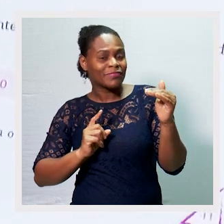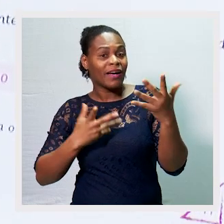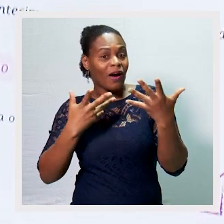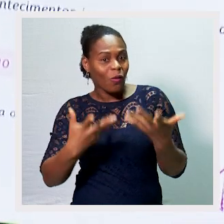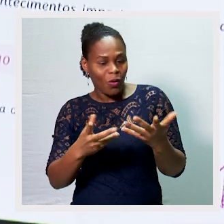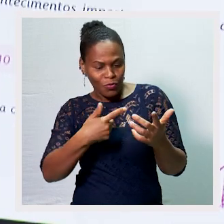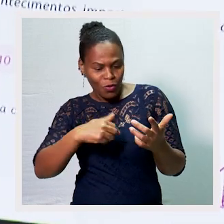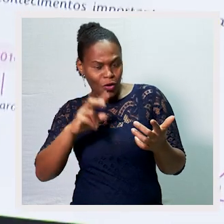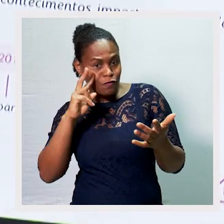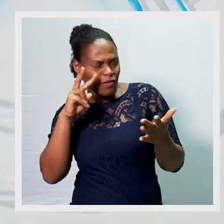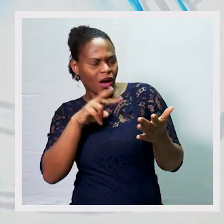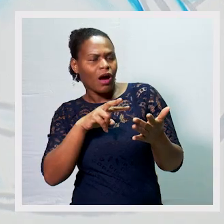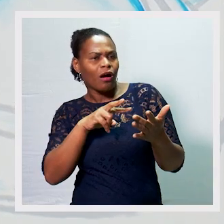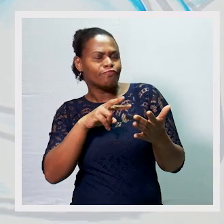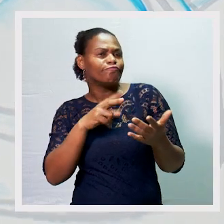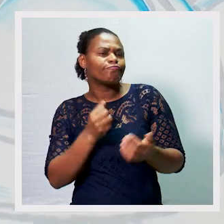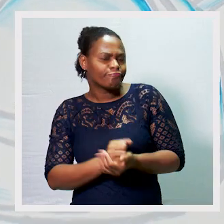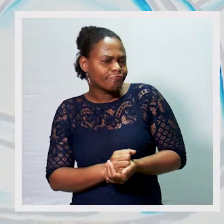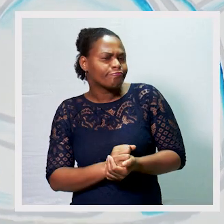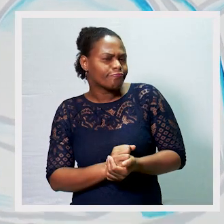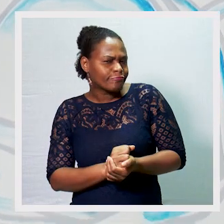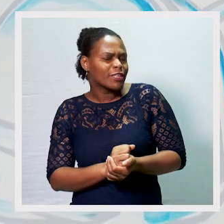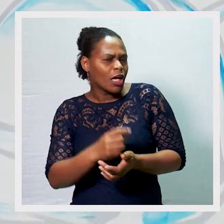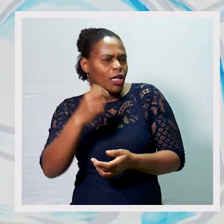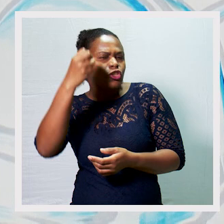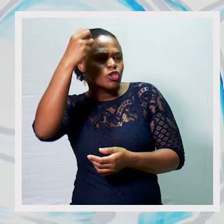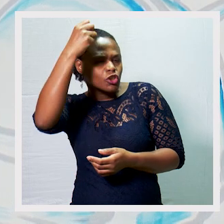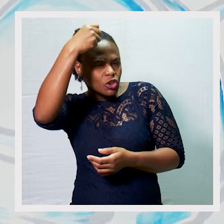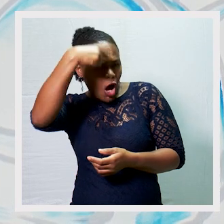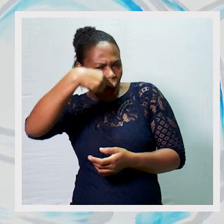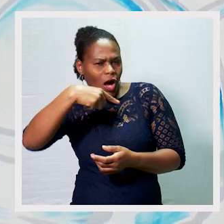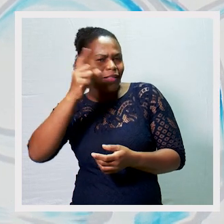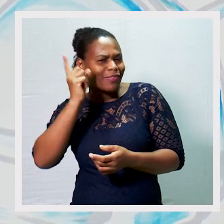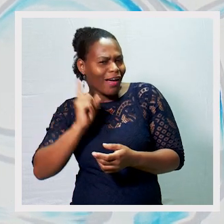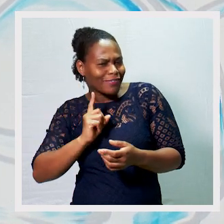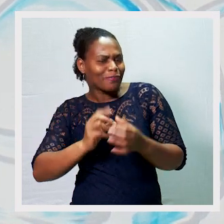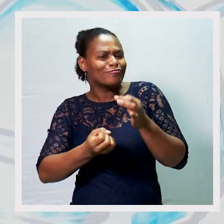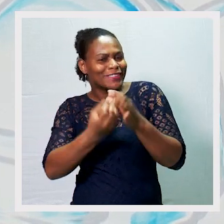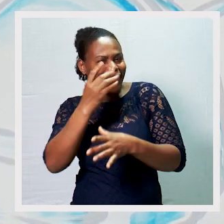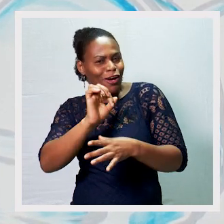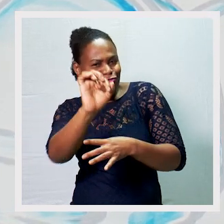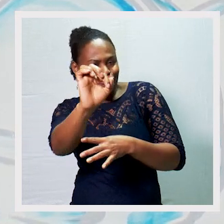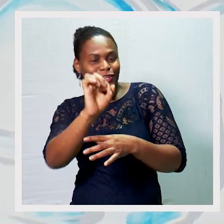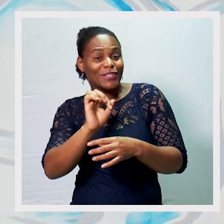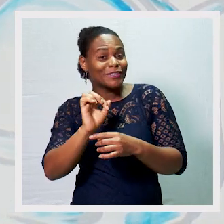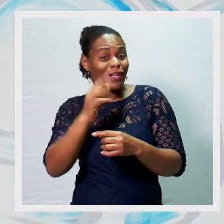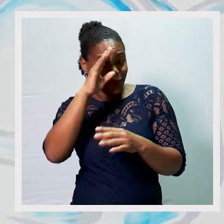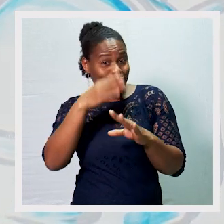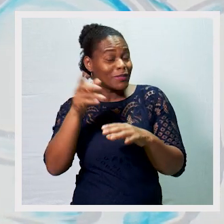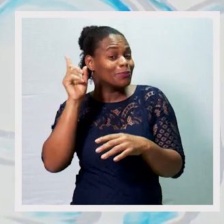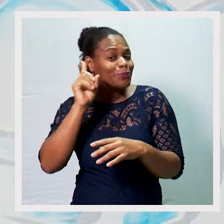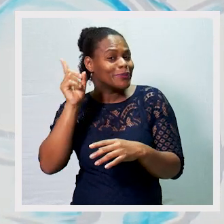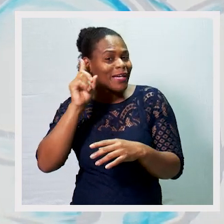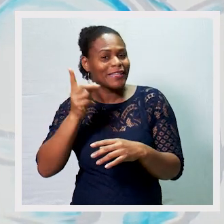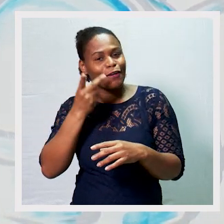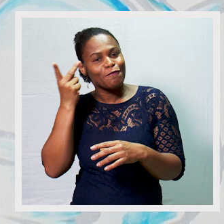nós vamos tentar inventar uma pequena história à volta dessas datas de acontecimentos